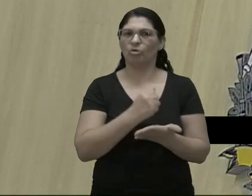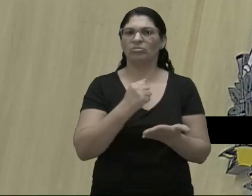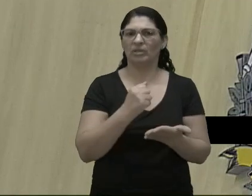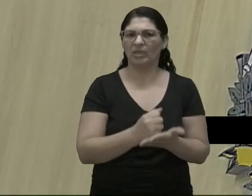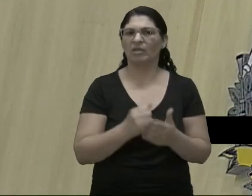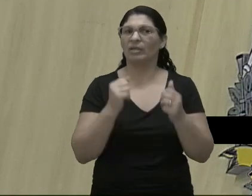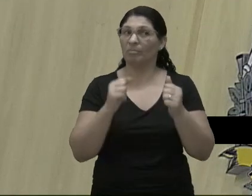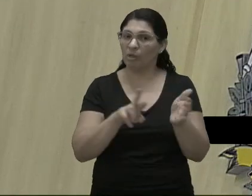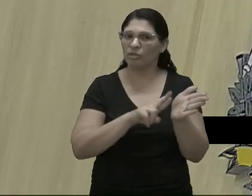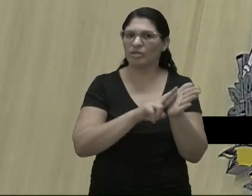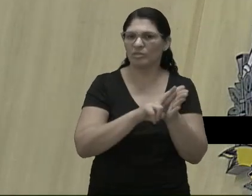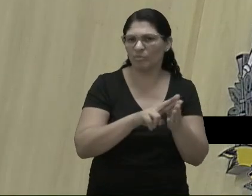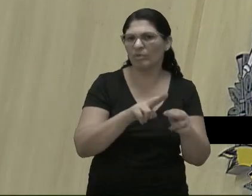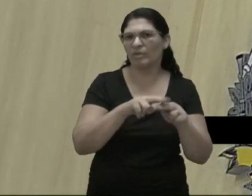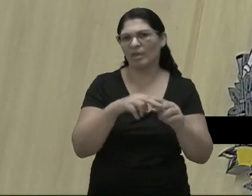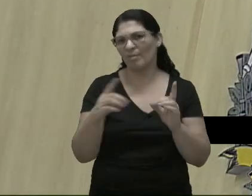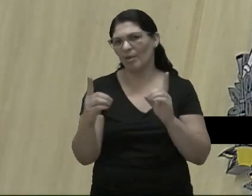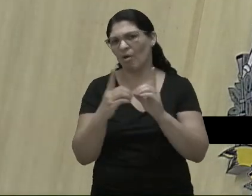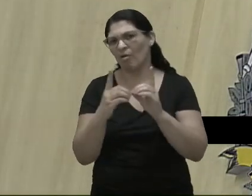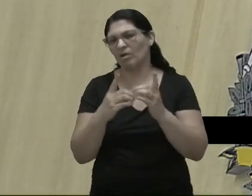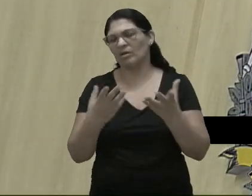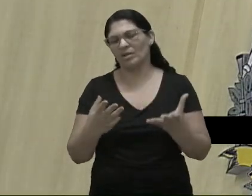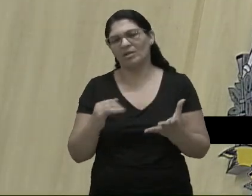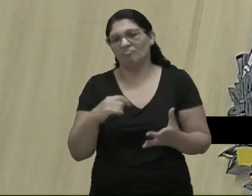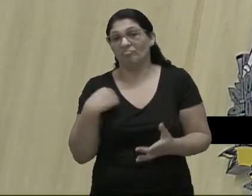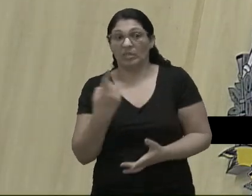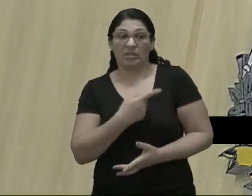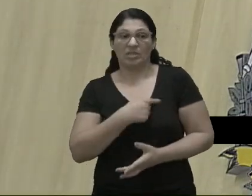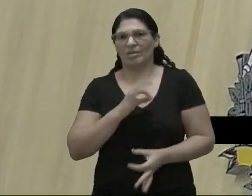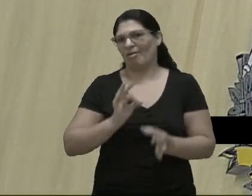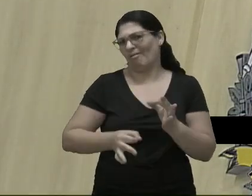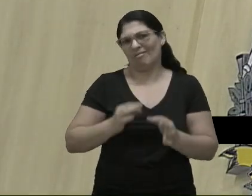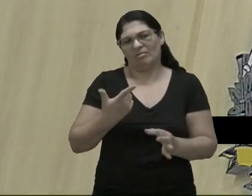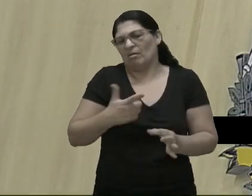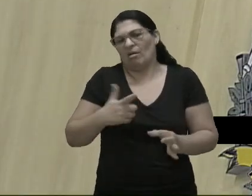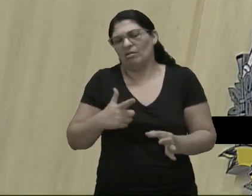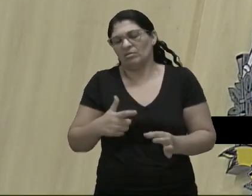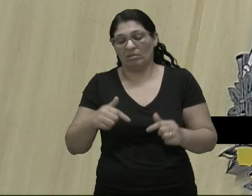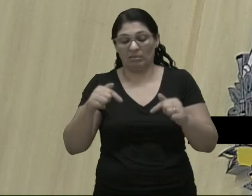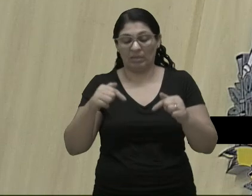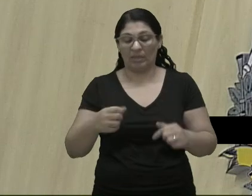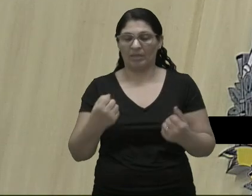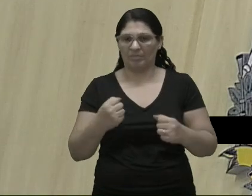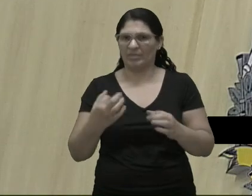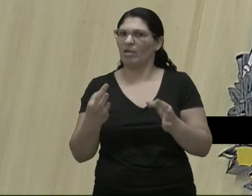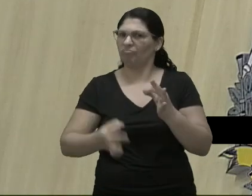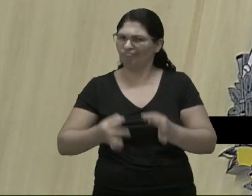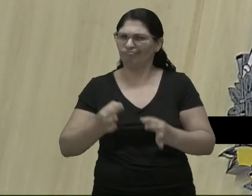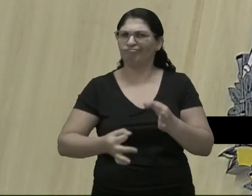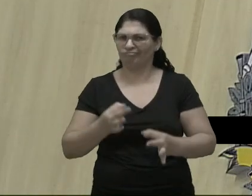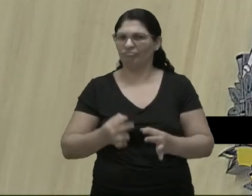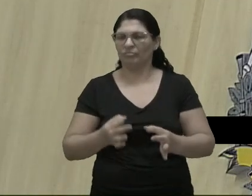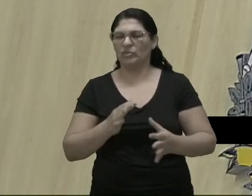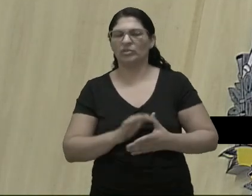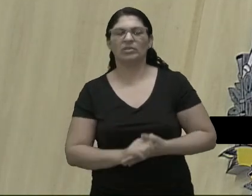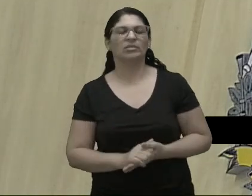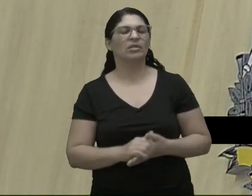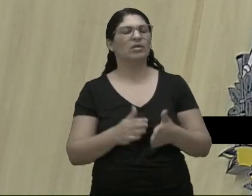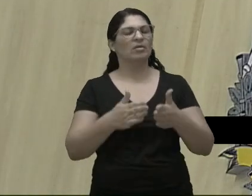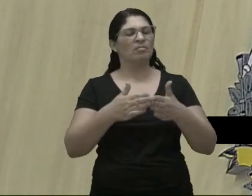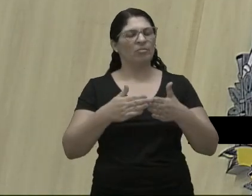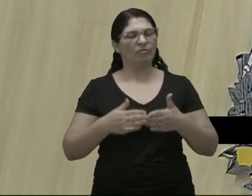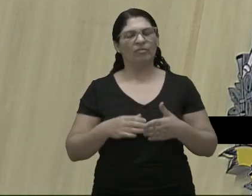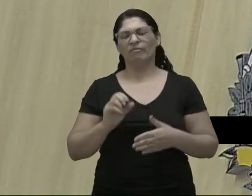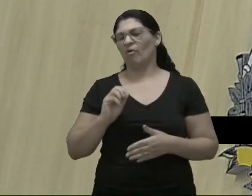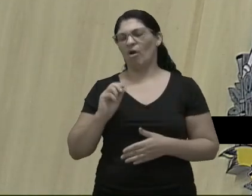seu cliente. Tá bom, vereador. Senão nós vamos estar cometendo aqui uma injustiça. Tá. E essa casa então, zela por justiça. Então, por favor. Tá bom? Então tá bom. O senhor já pediu pela ordem, já